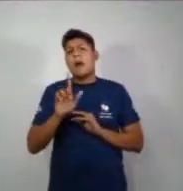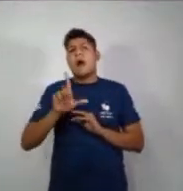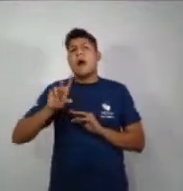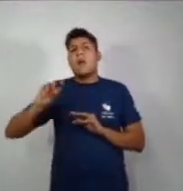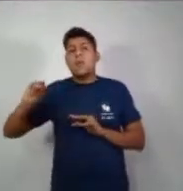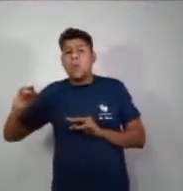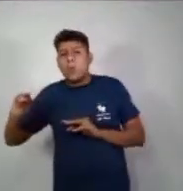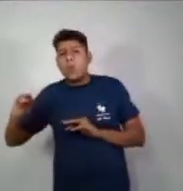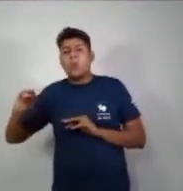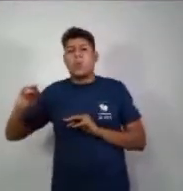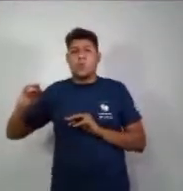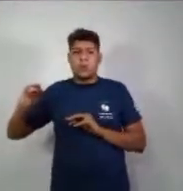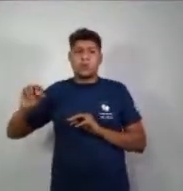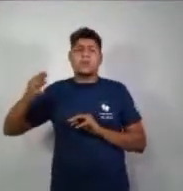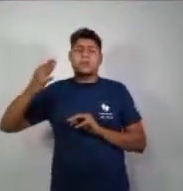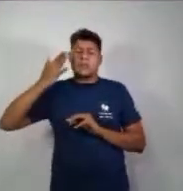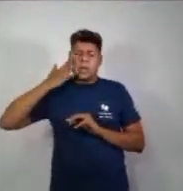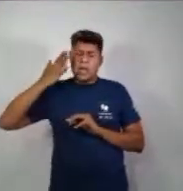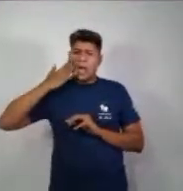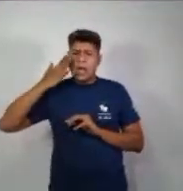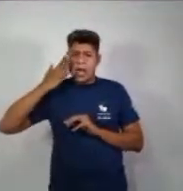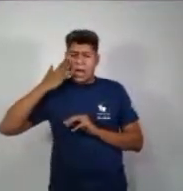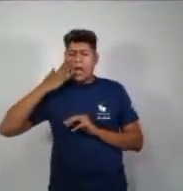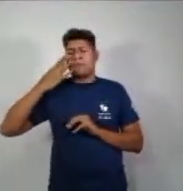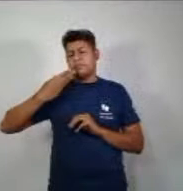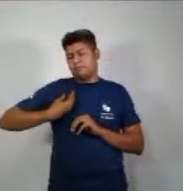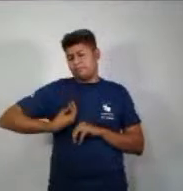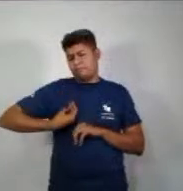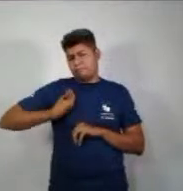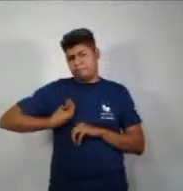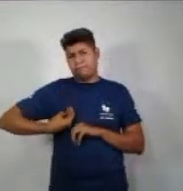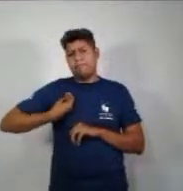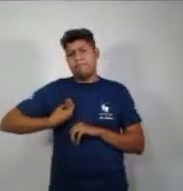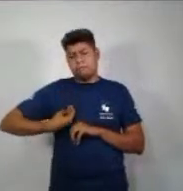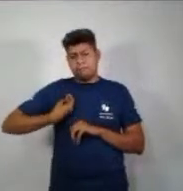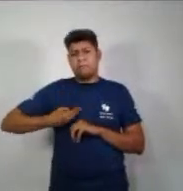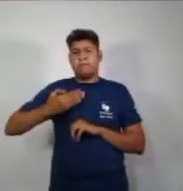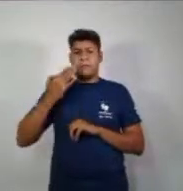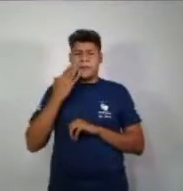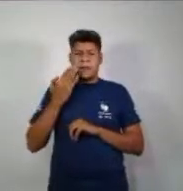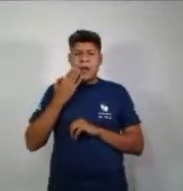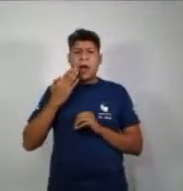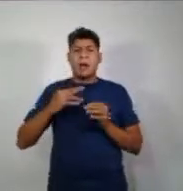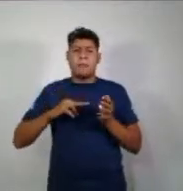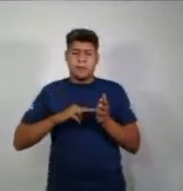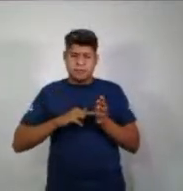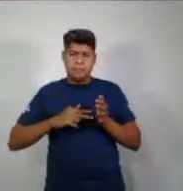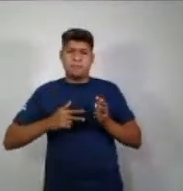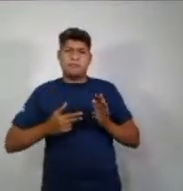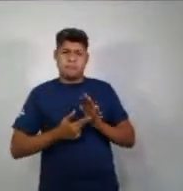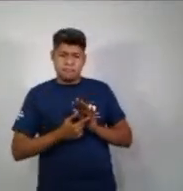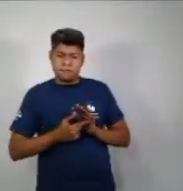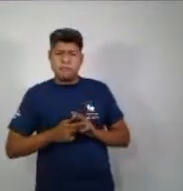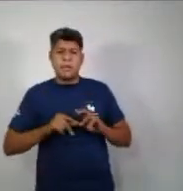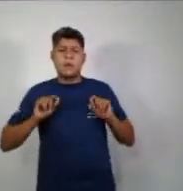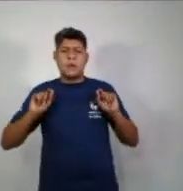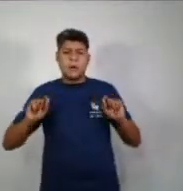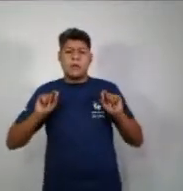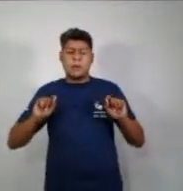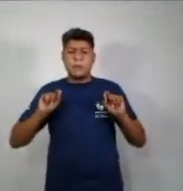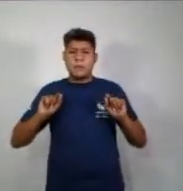ele sabia os caminhos, né? Ele sabia decifrar, E isso foi muito